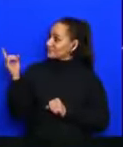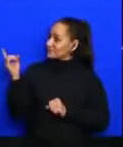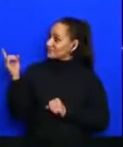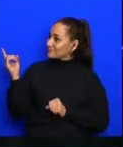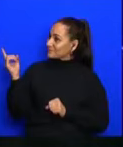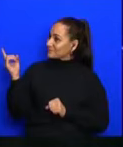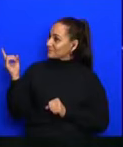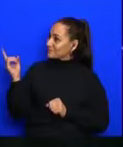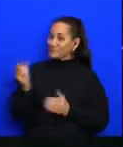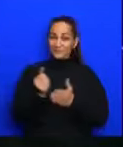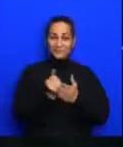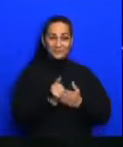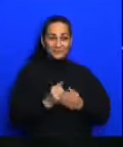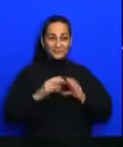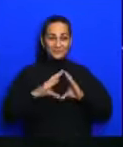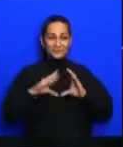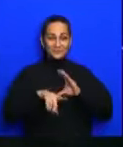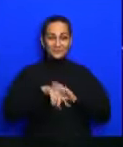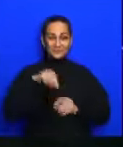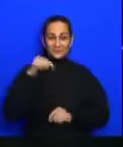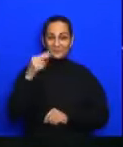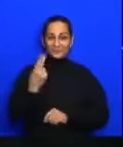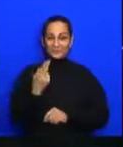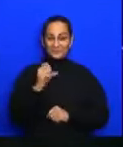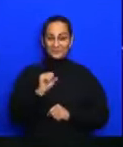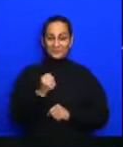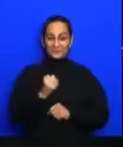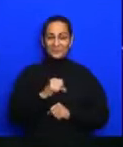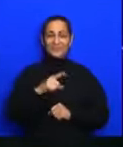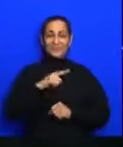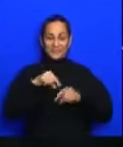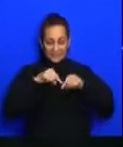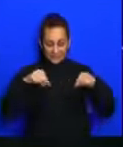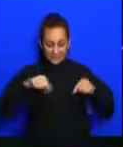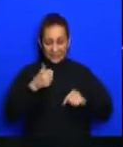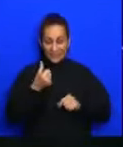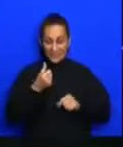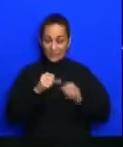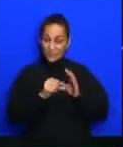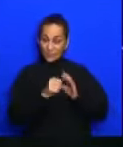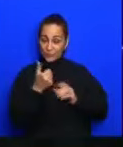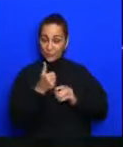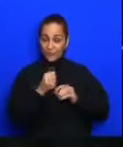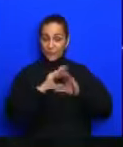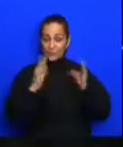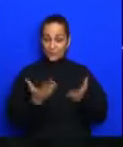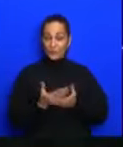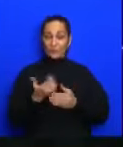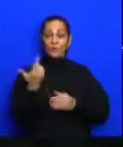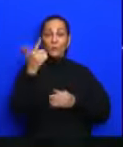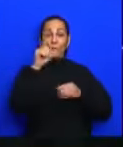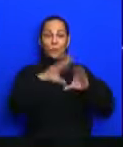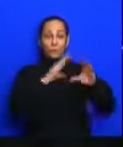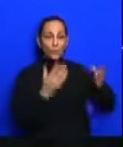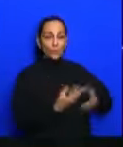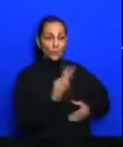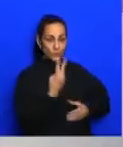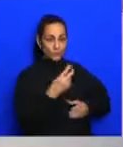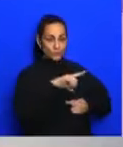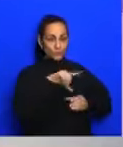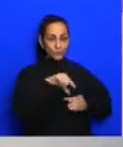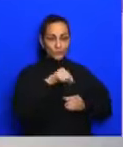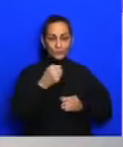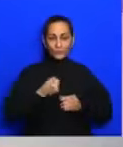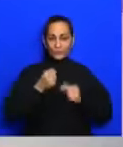Vem aí, bola sorteada 28, número 28. Temos aqui as 6 dezenas do primeiro globo. Agora nós vamos ao globo número 2